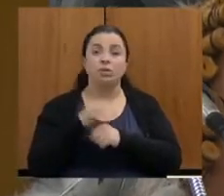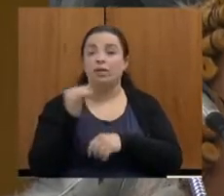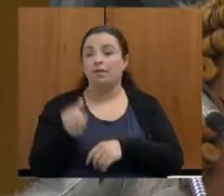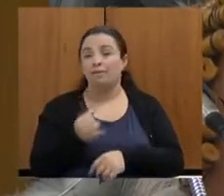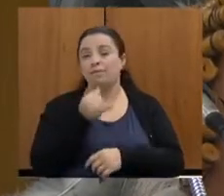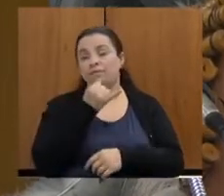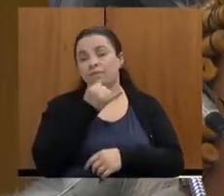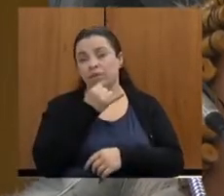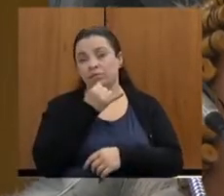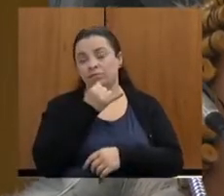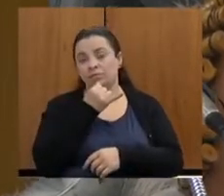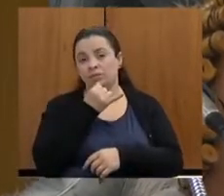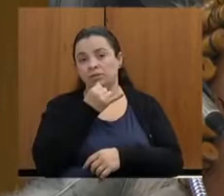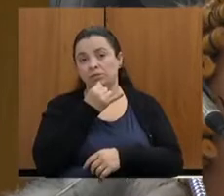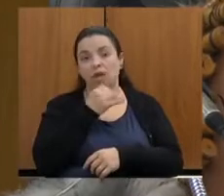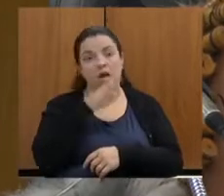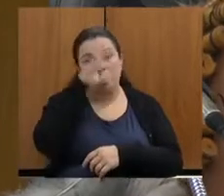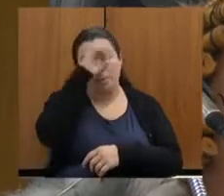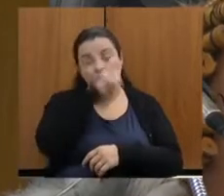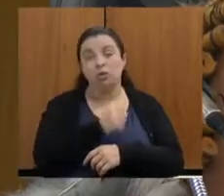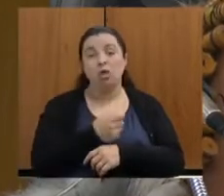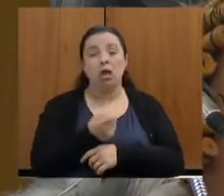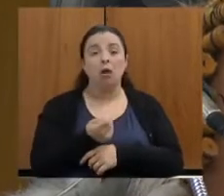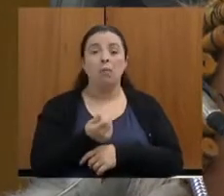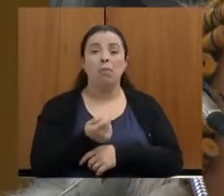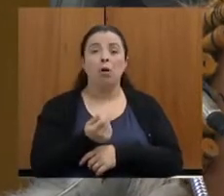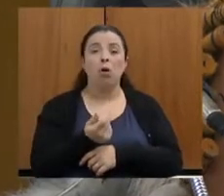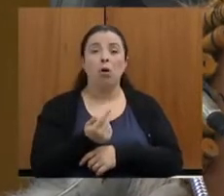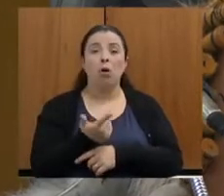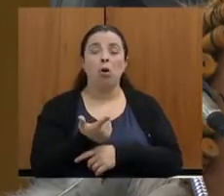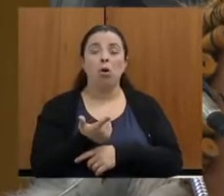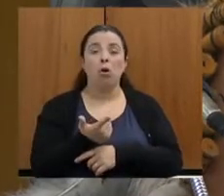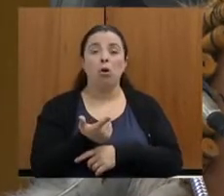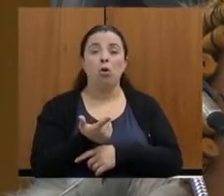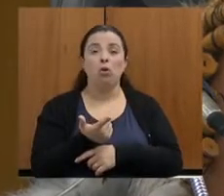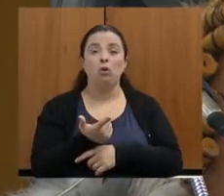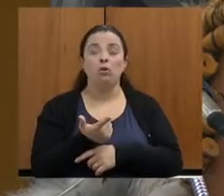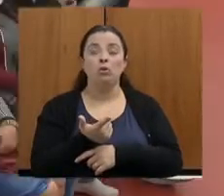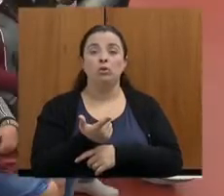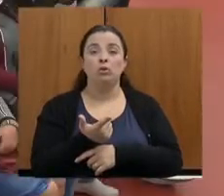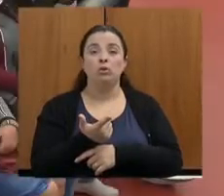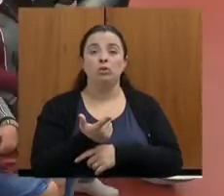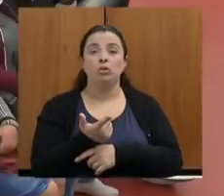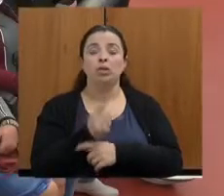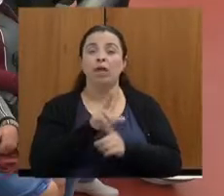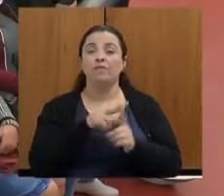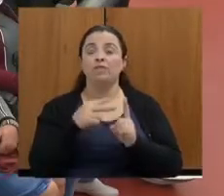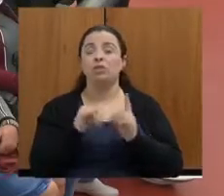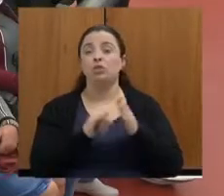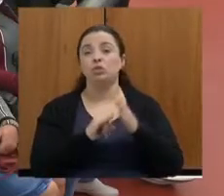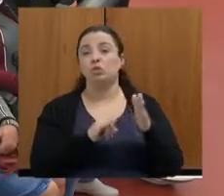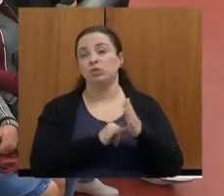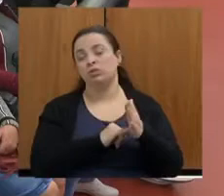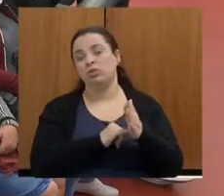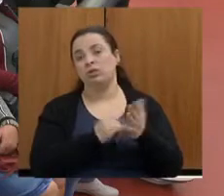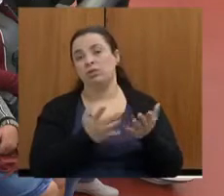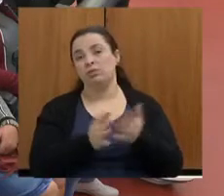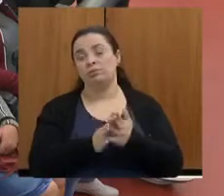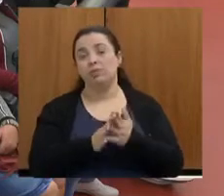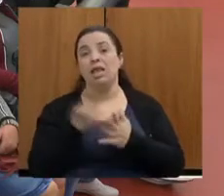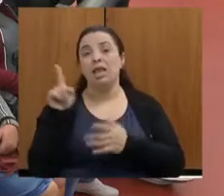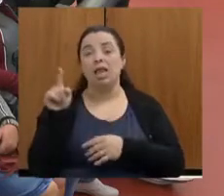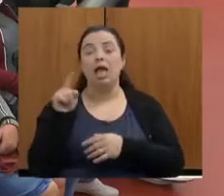pouco se aprendeu do ponto de vista institucional com os crimes em Brumadinho fizeram um acordo